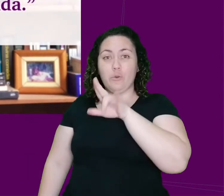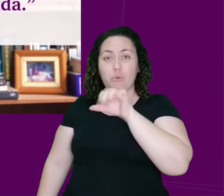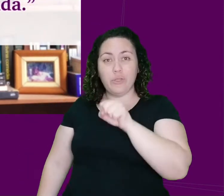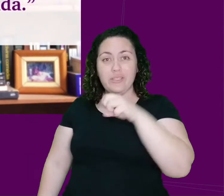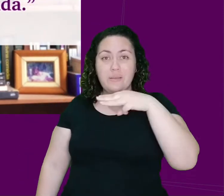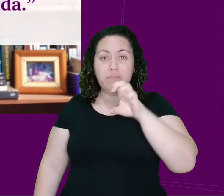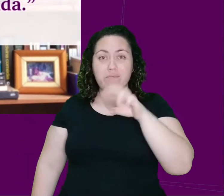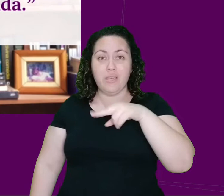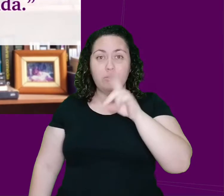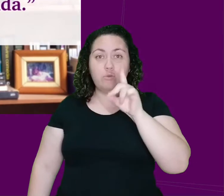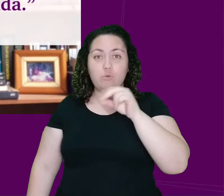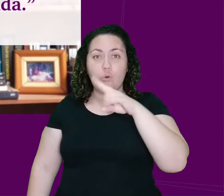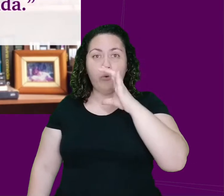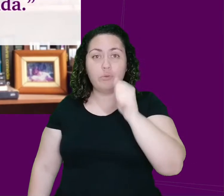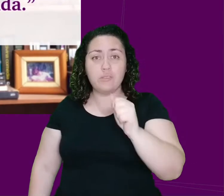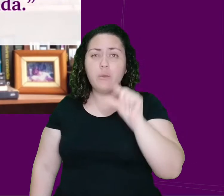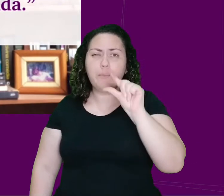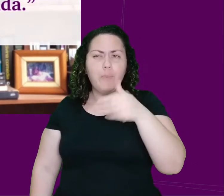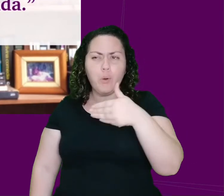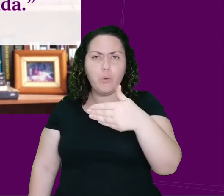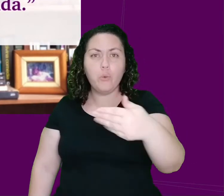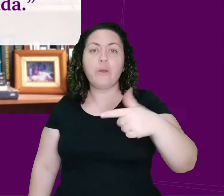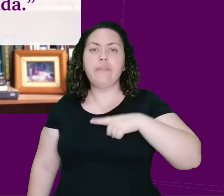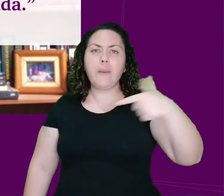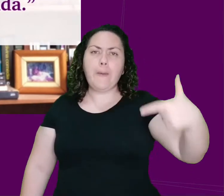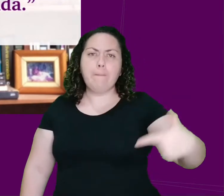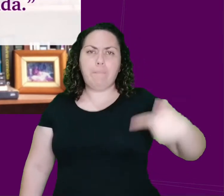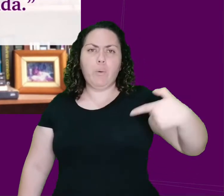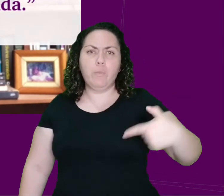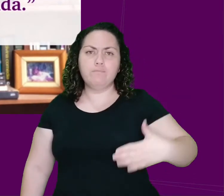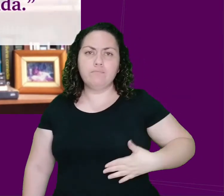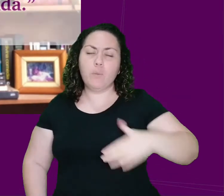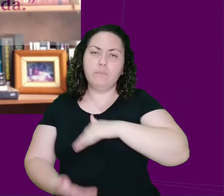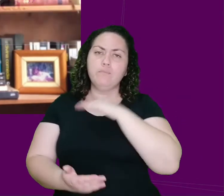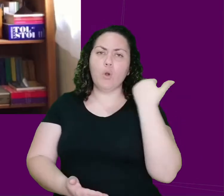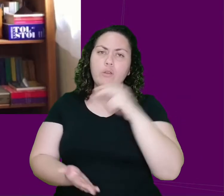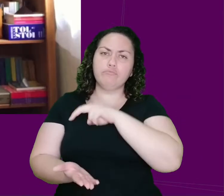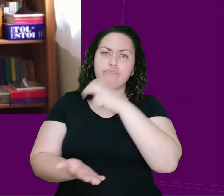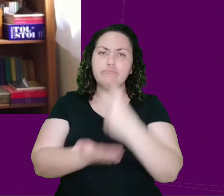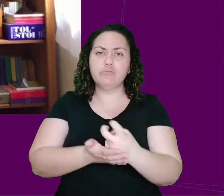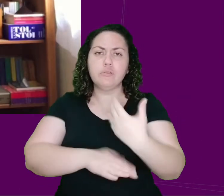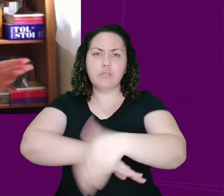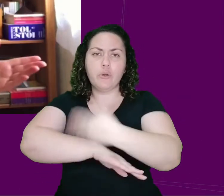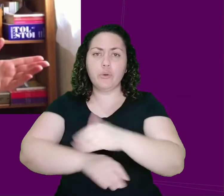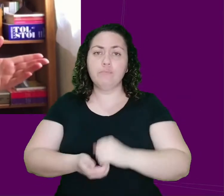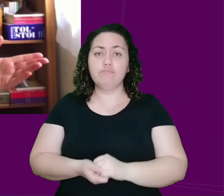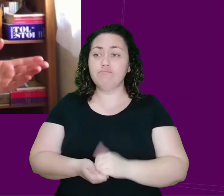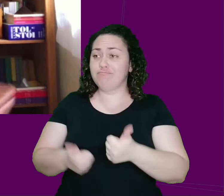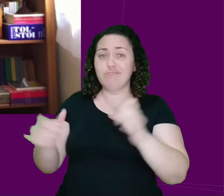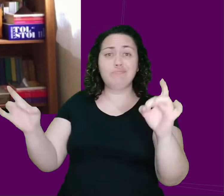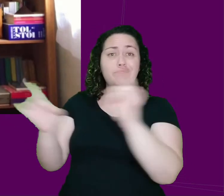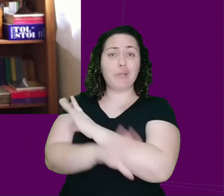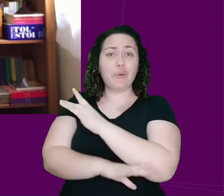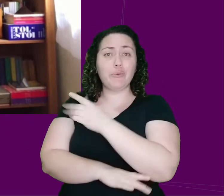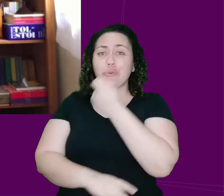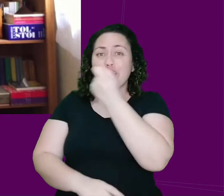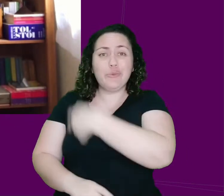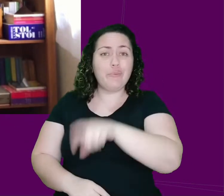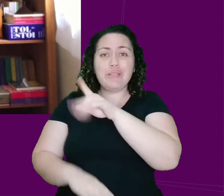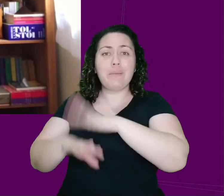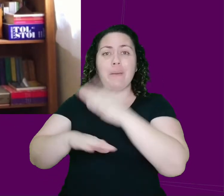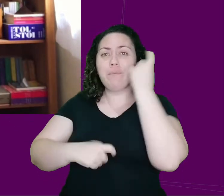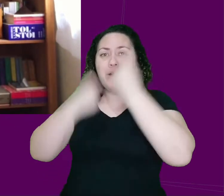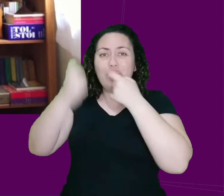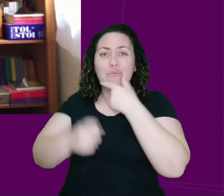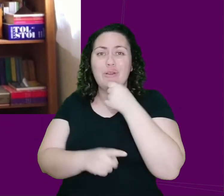tiro na costela mindinha e bateu as botas ali mesmo na estrada. Obstáculo removido. Daí em diante,